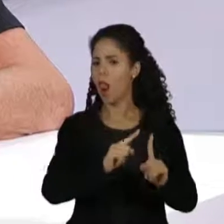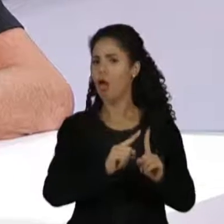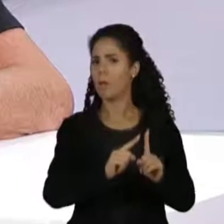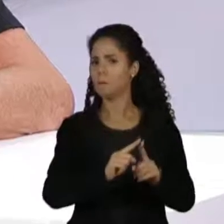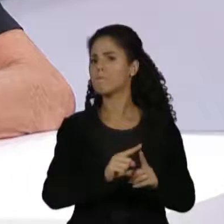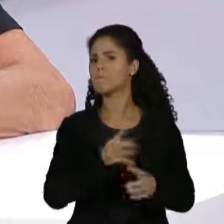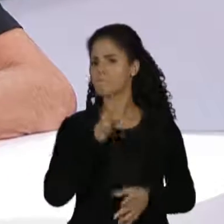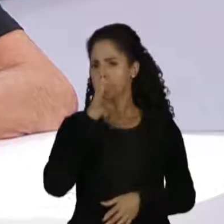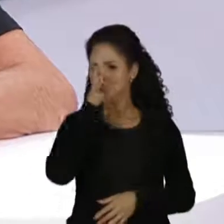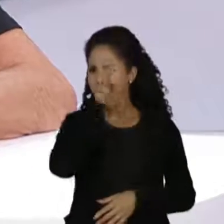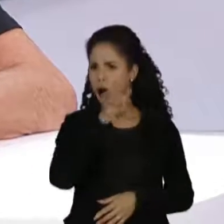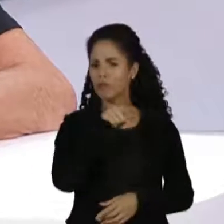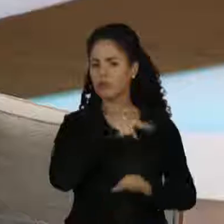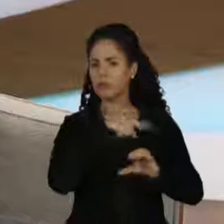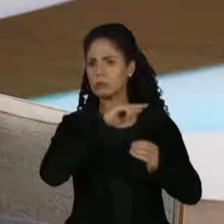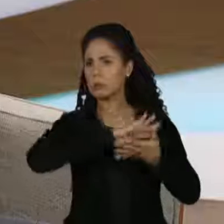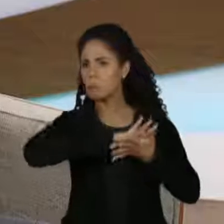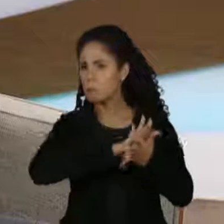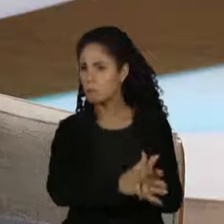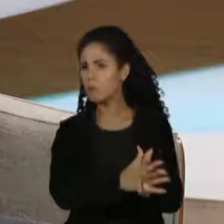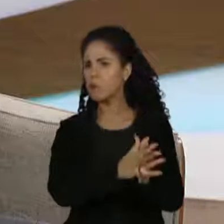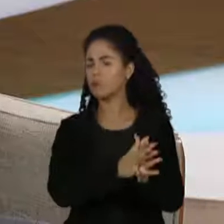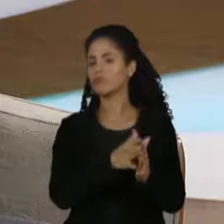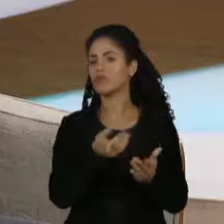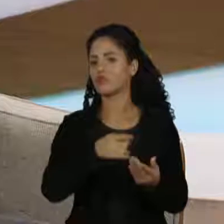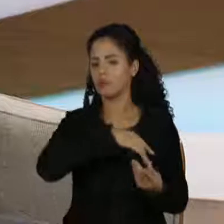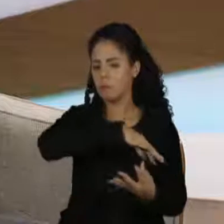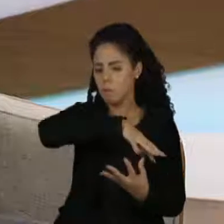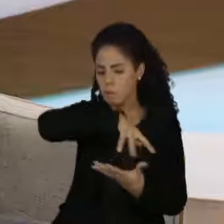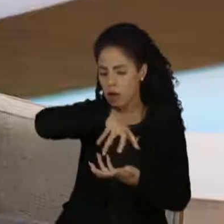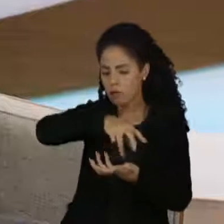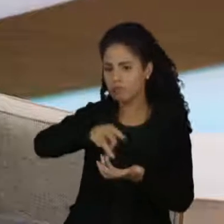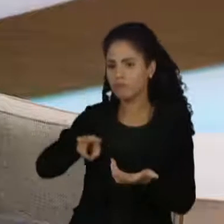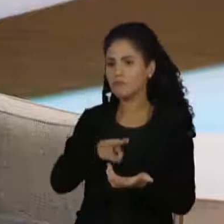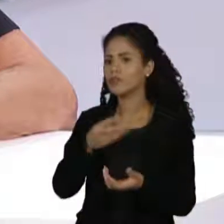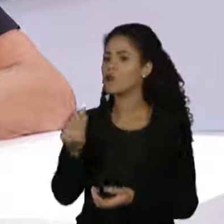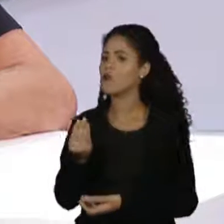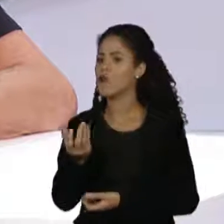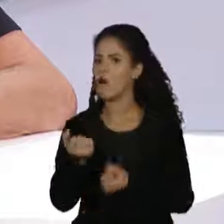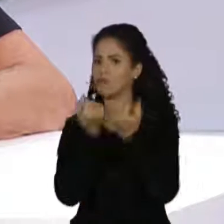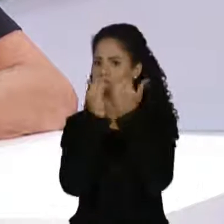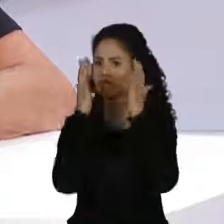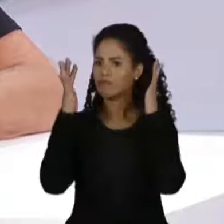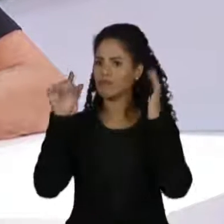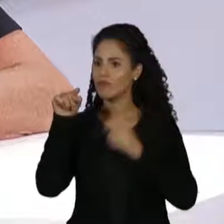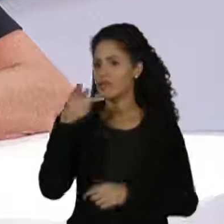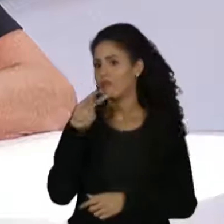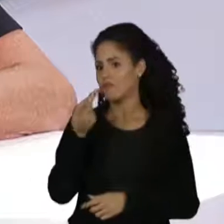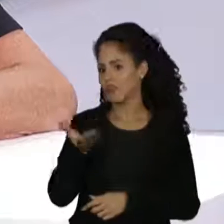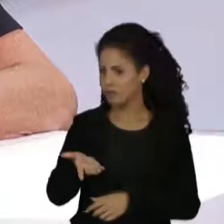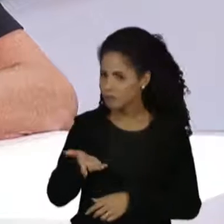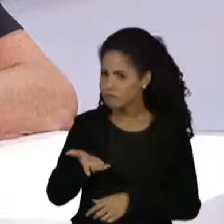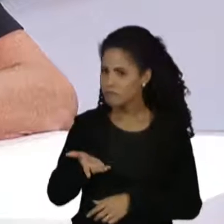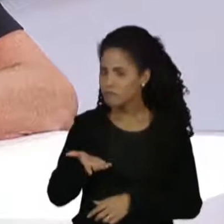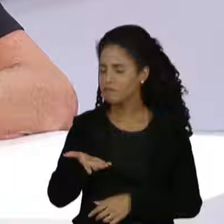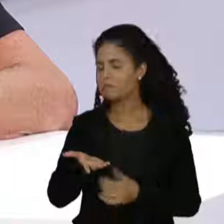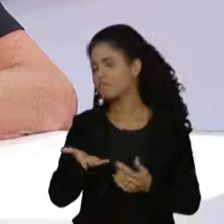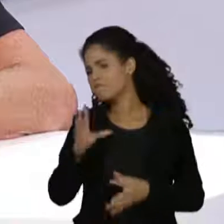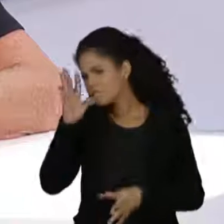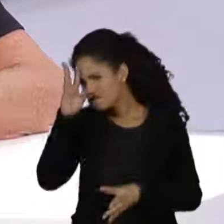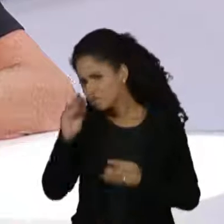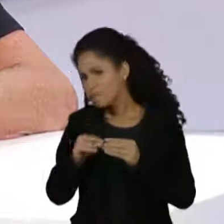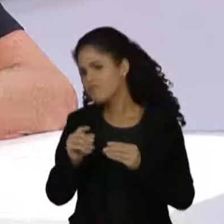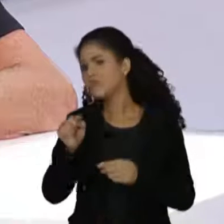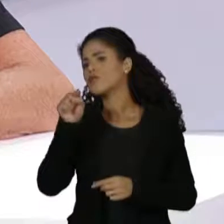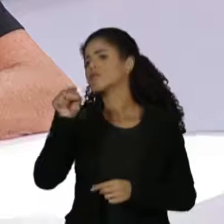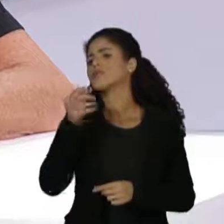acusa a ciência de assassinato, né? Assassinou o espírito que alenta a natureza, são suas palavras no livro, né? Eu queria que